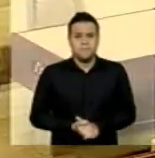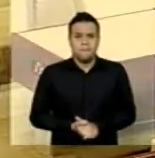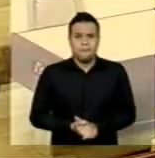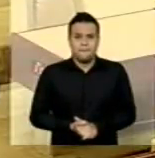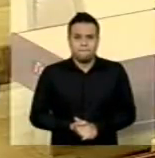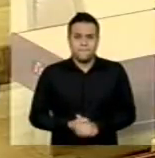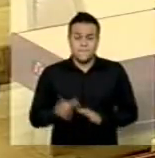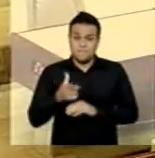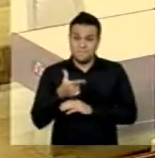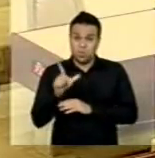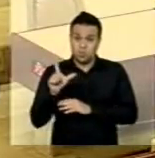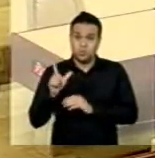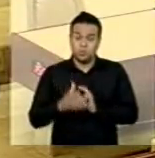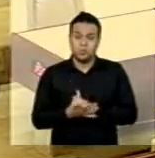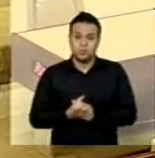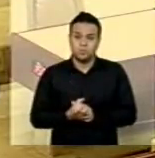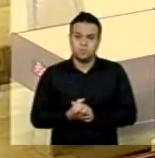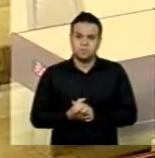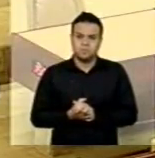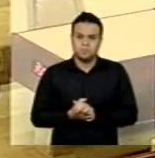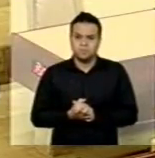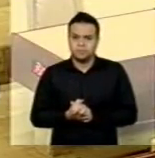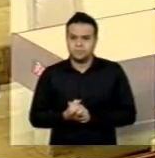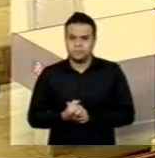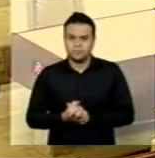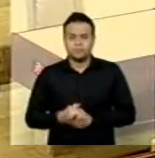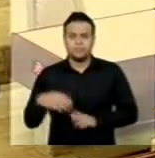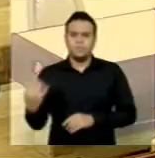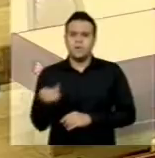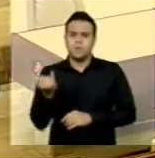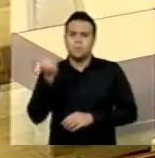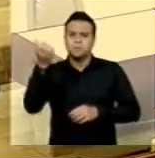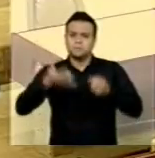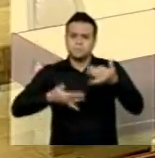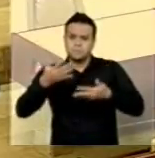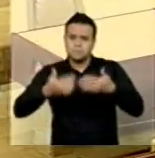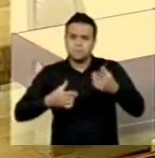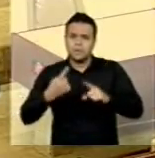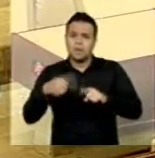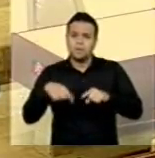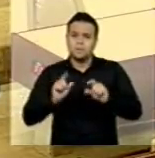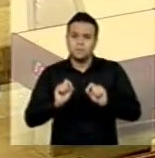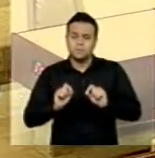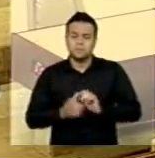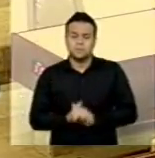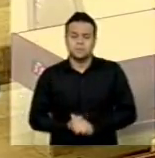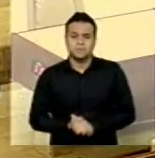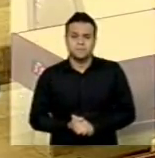Um outro ponto que merece ser ressaltado, pelo menos deduzindo-se, é